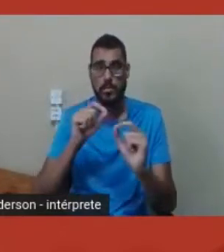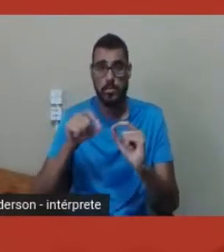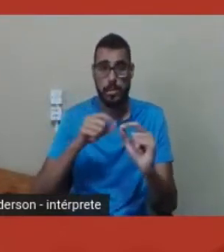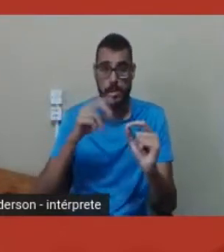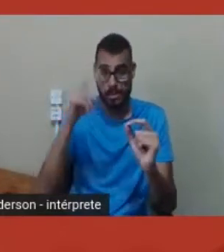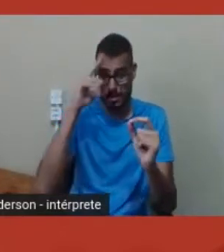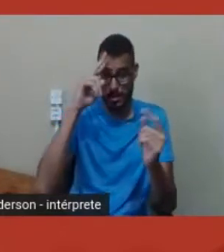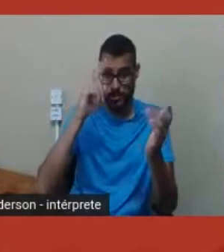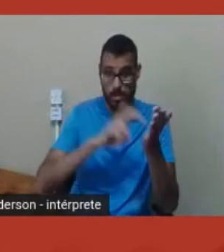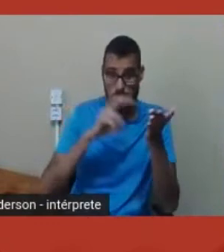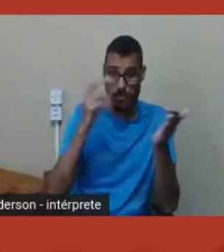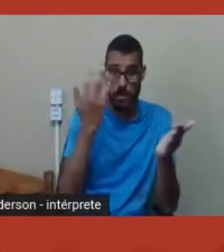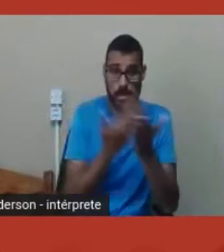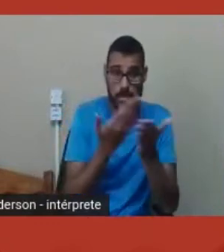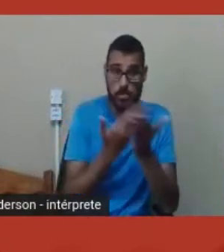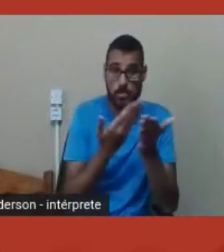manhã.